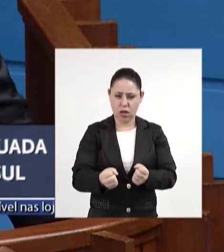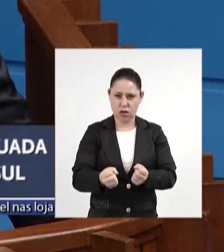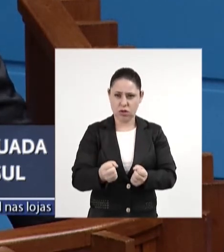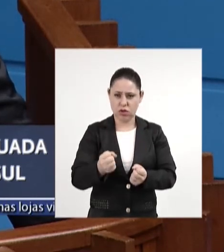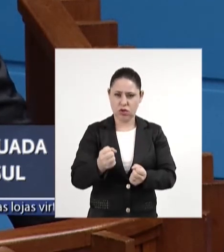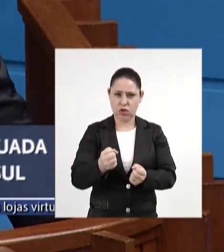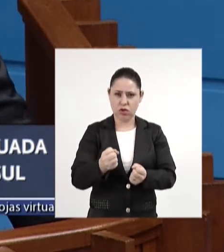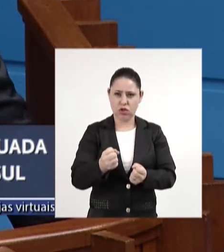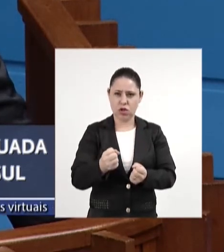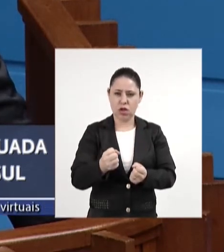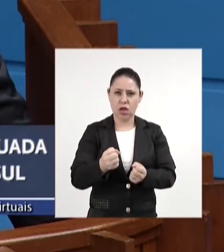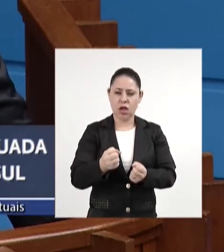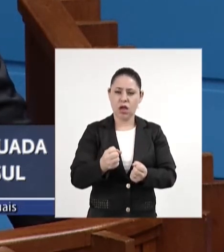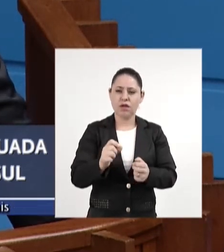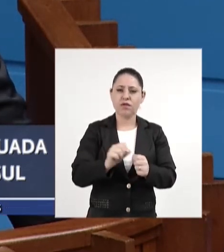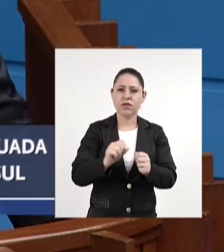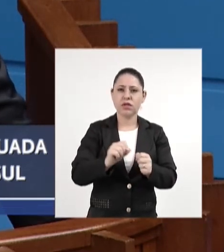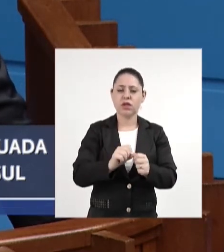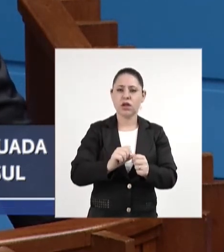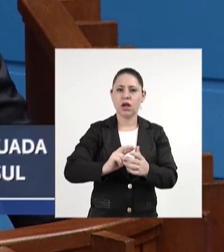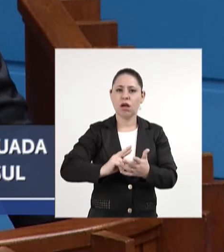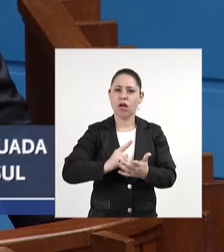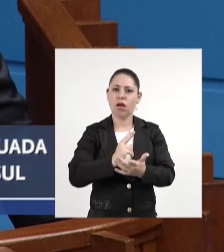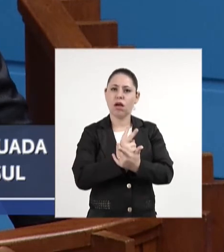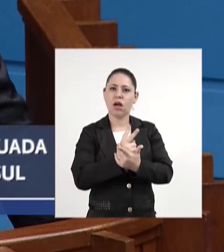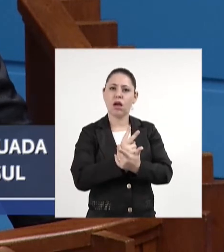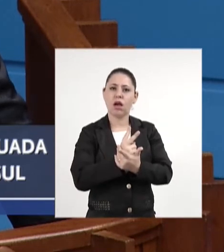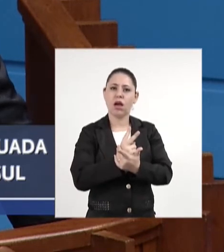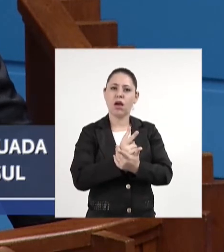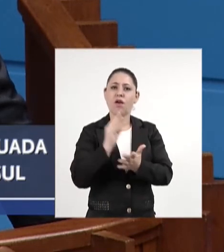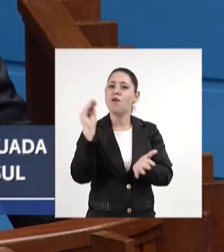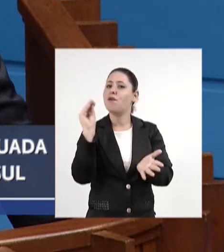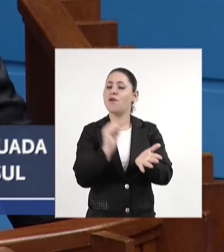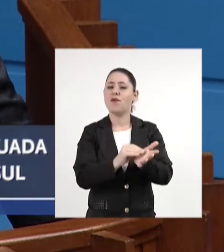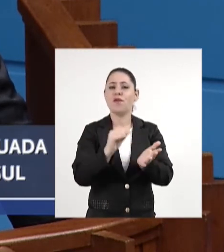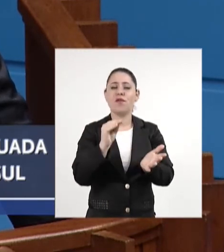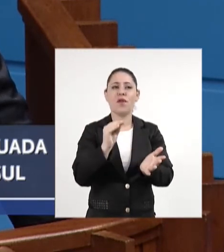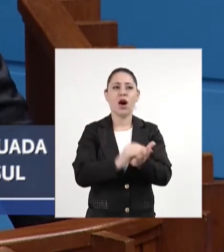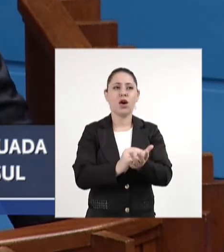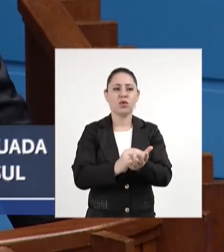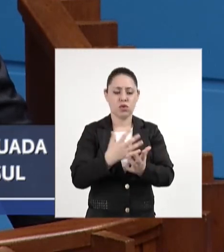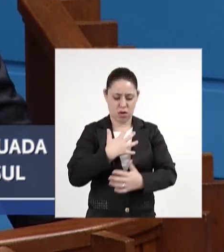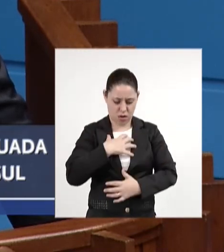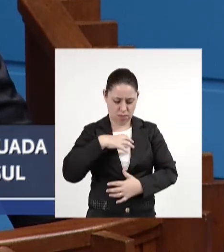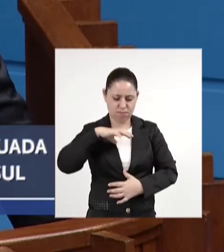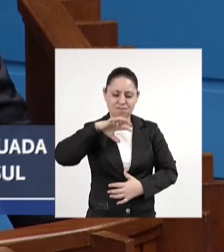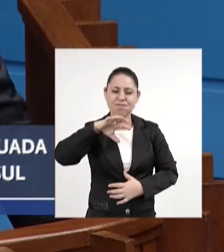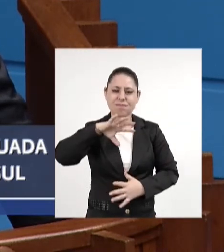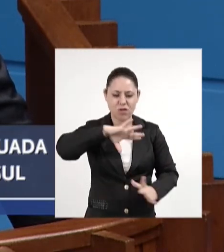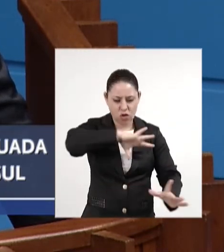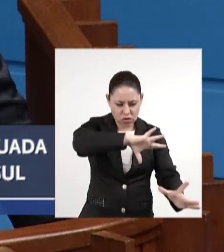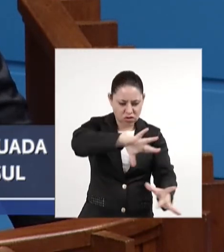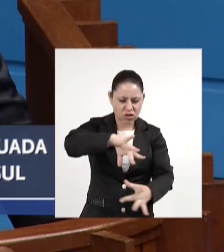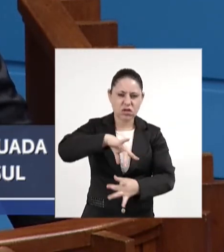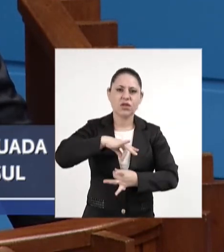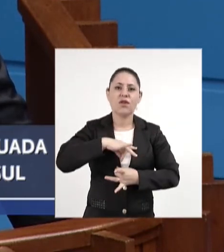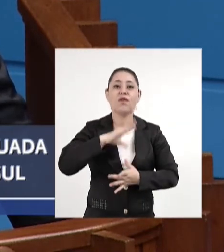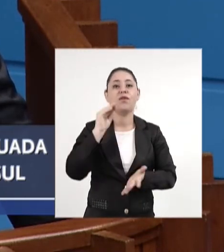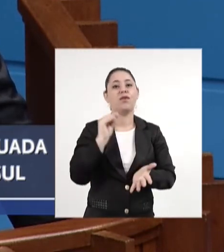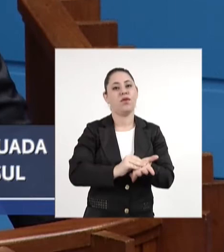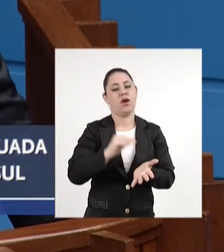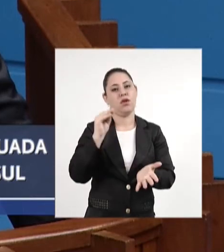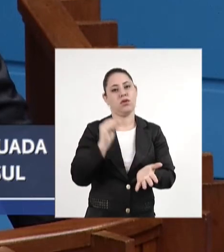tamanha indignidade do Estado brasileiro, tamanha falta de empatia. E o Ministério Público está atento a essa